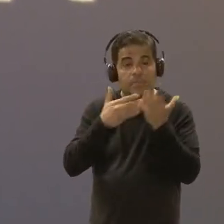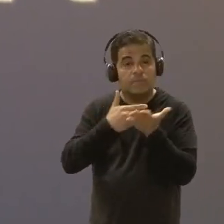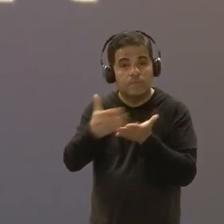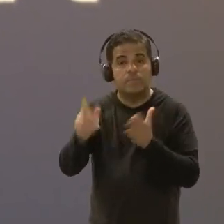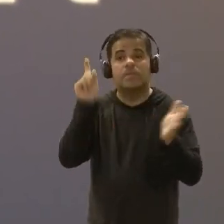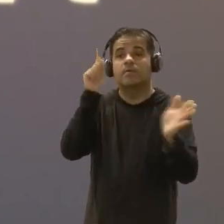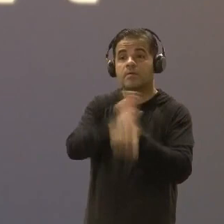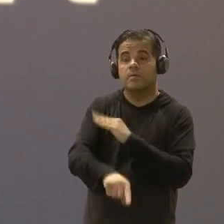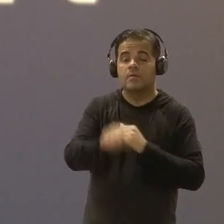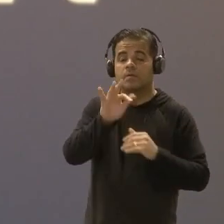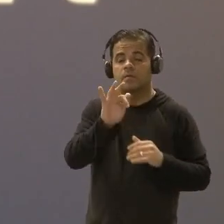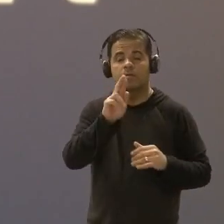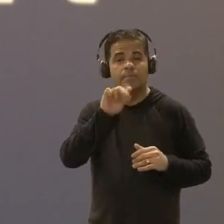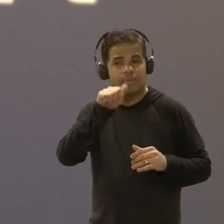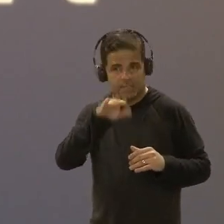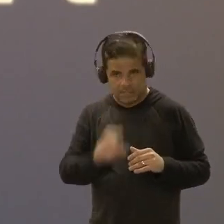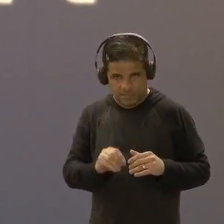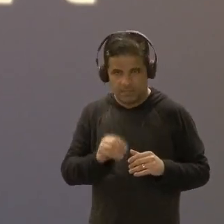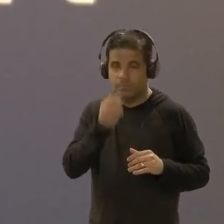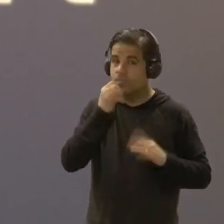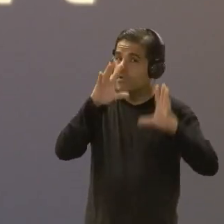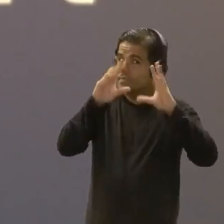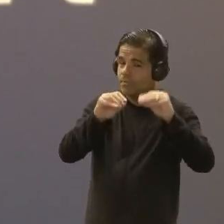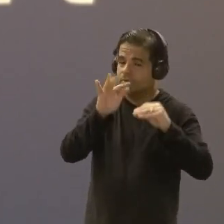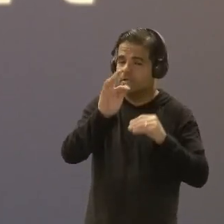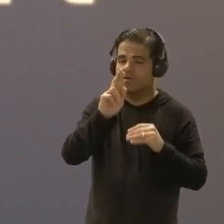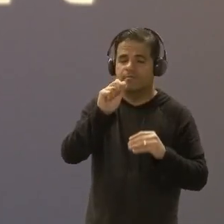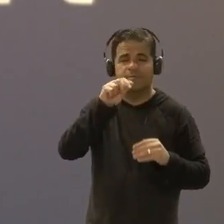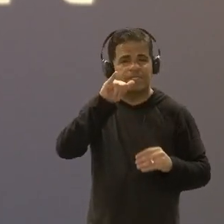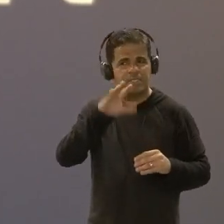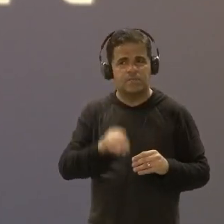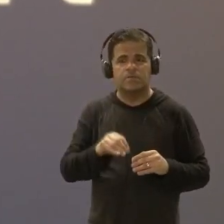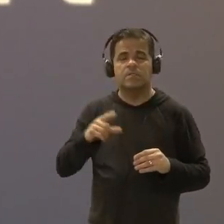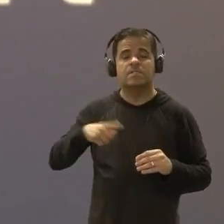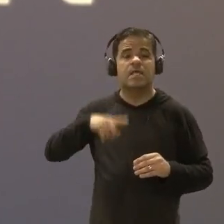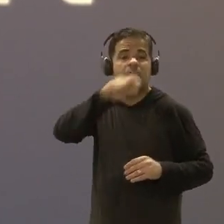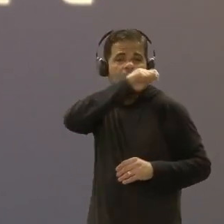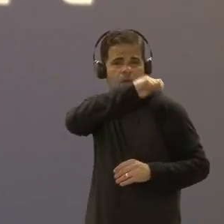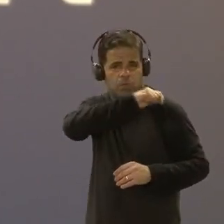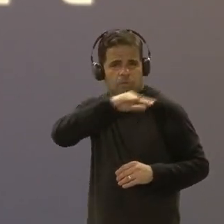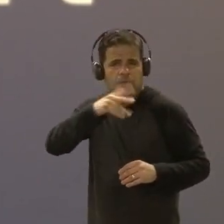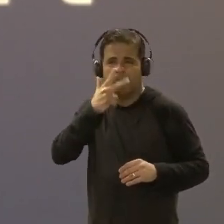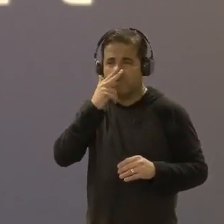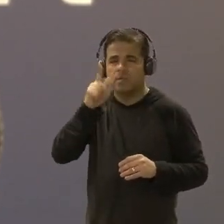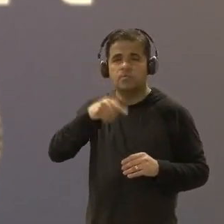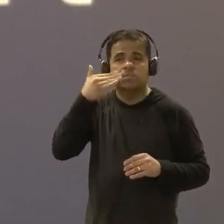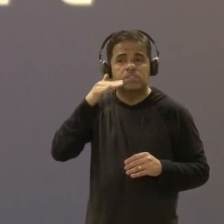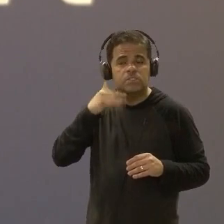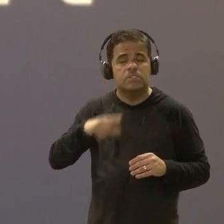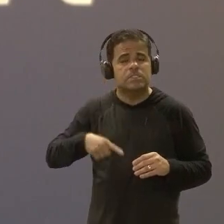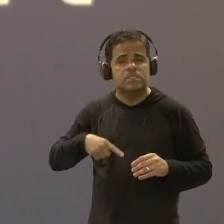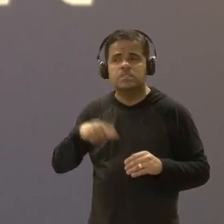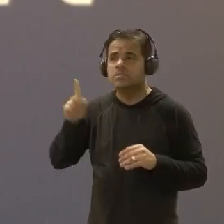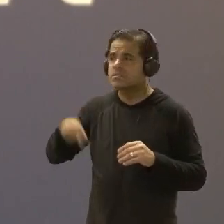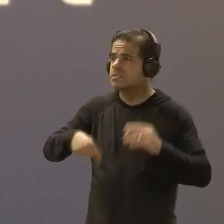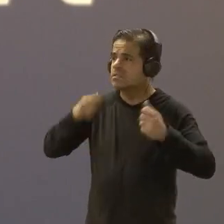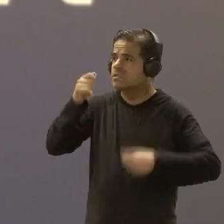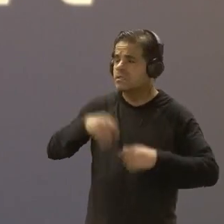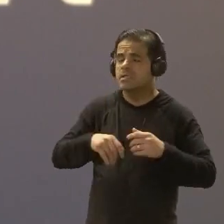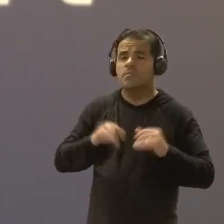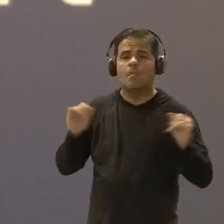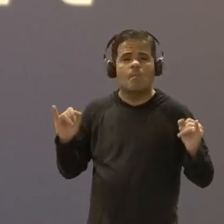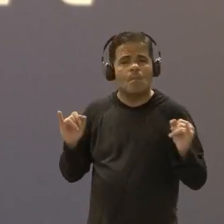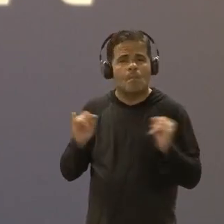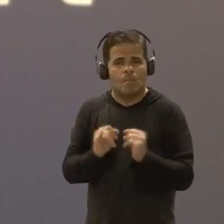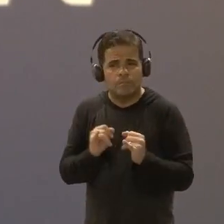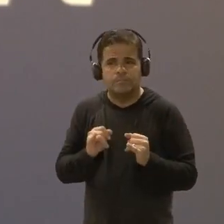com a pergunta do Francisco José. Boa noite, Francisco. Ele tem alunos, eu acho que eu entendi a pergunta dessa forma, que fazem um jejum